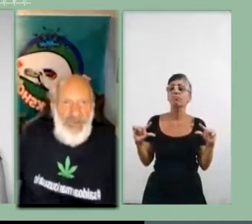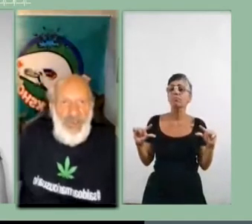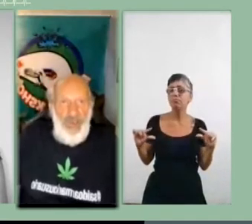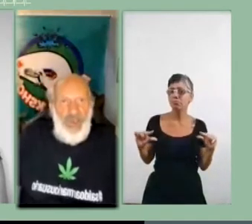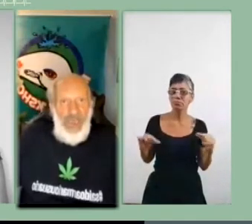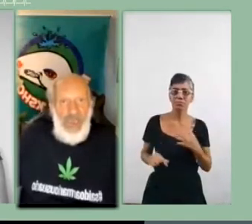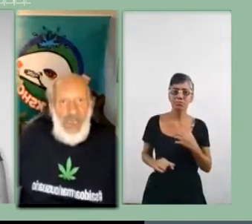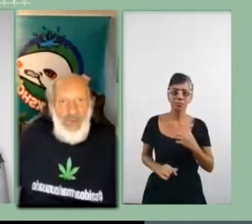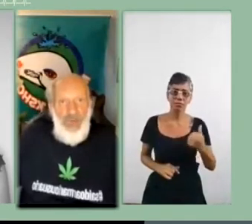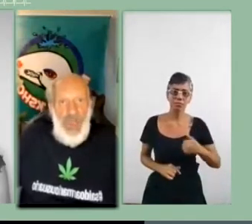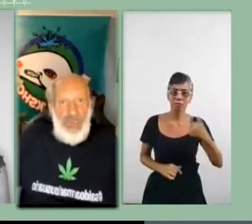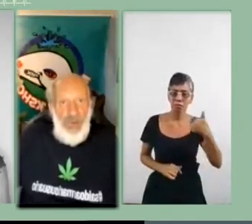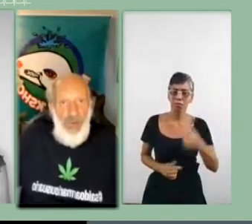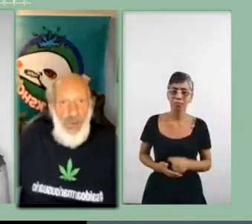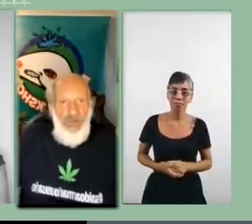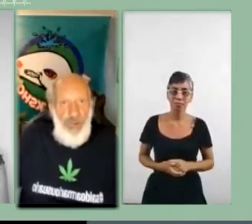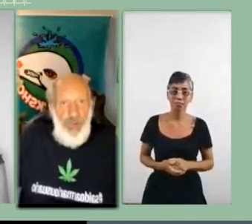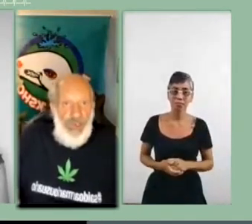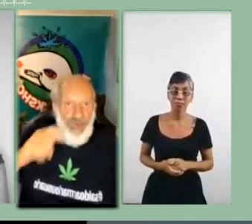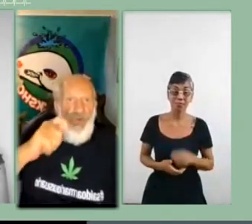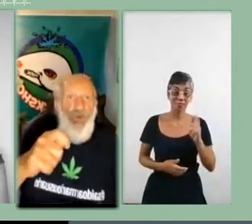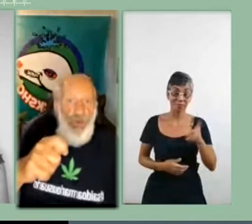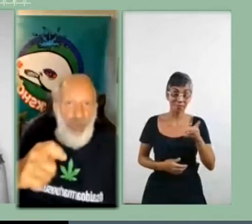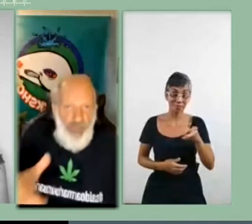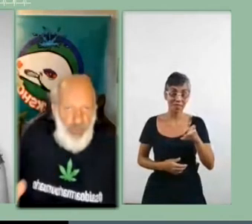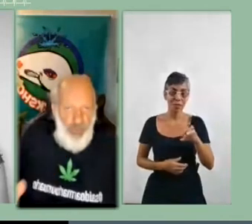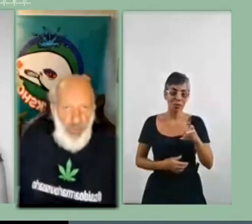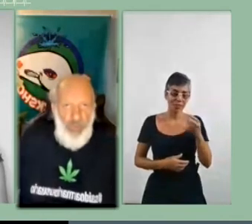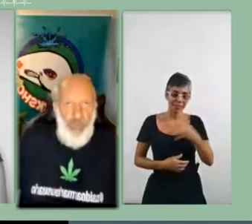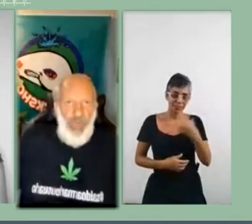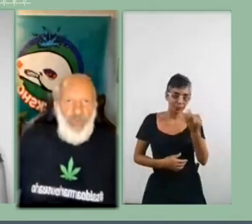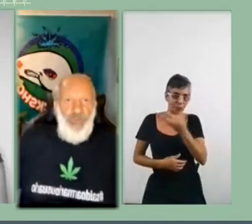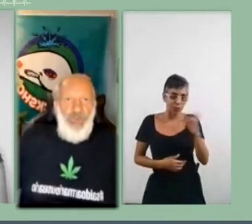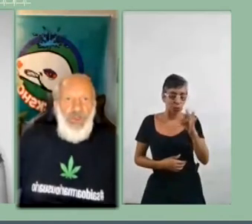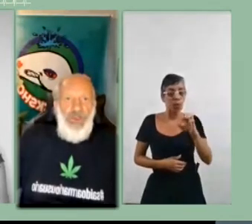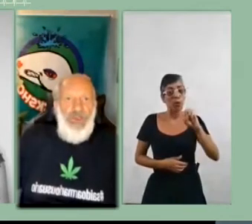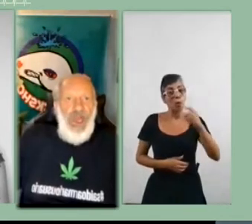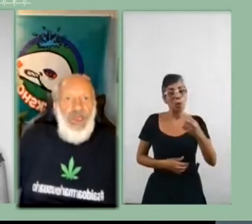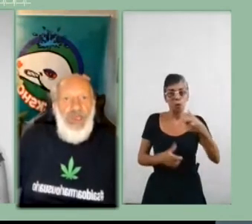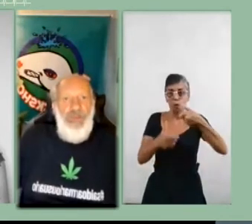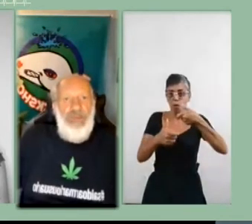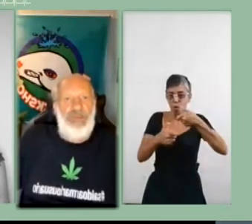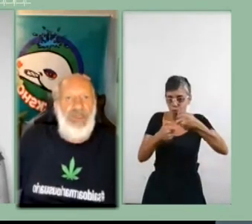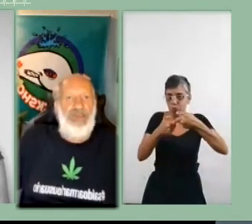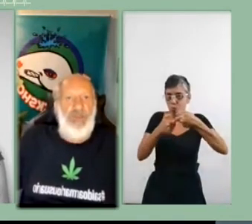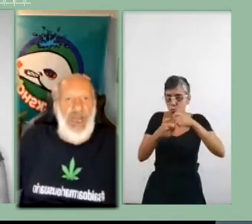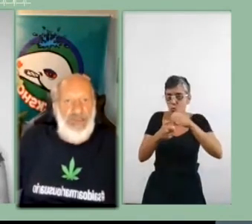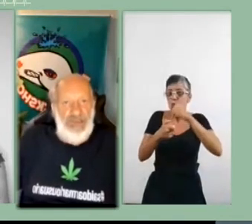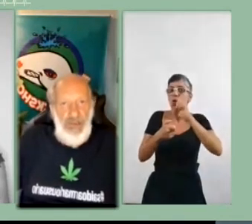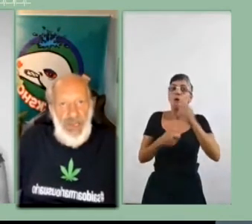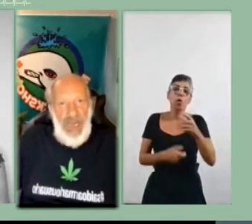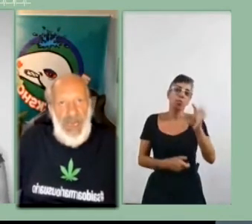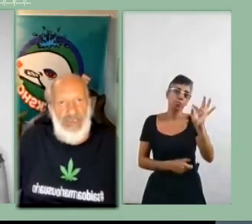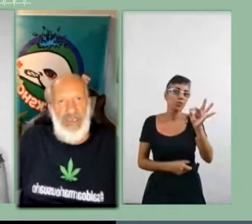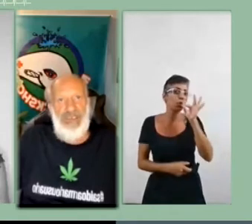Toda vez que elas começam, ou eu vaporizo ou eu fumo. E aí minhas transaminases